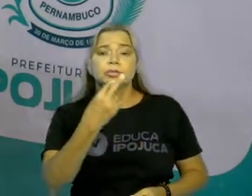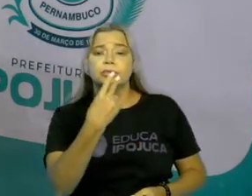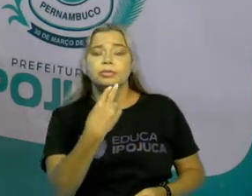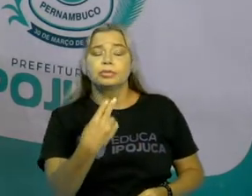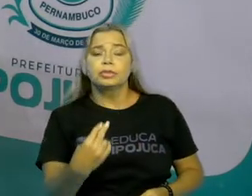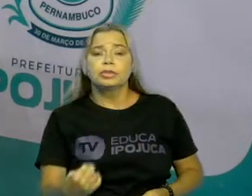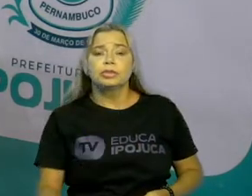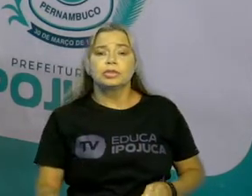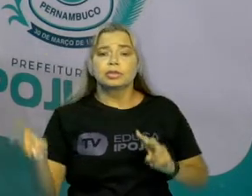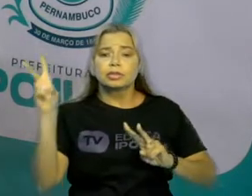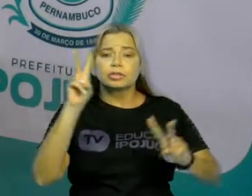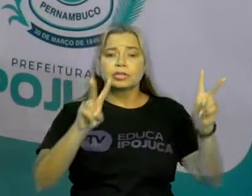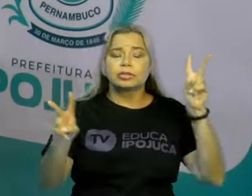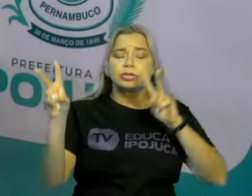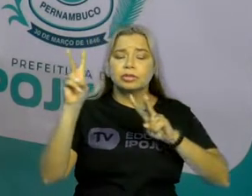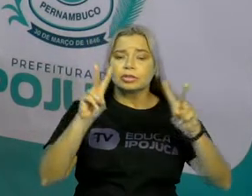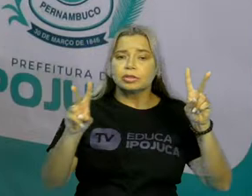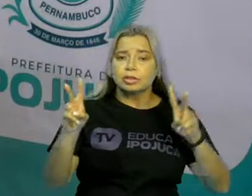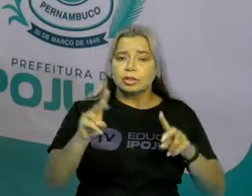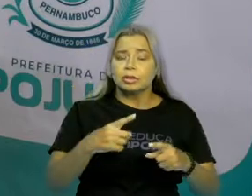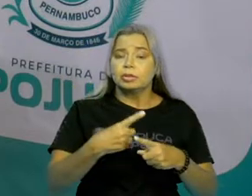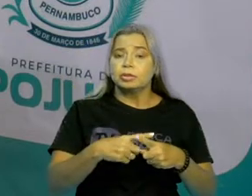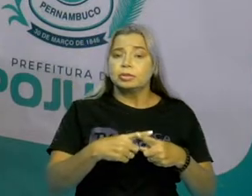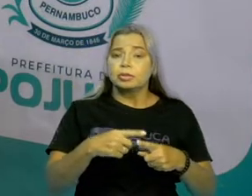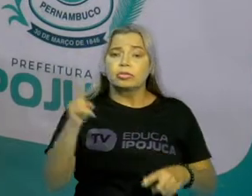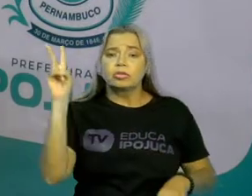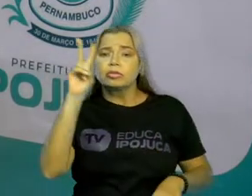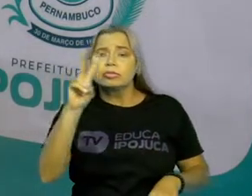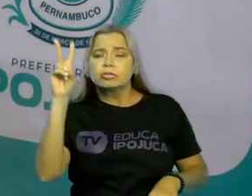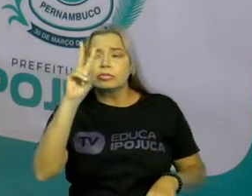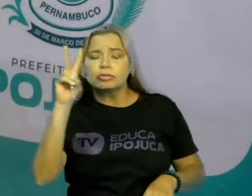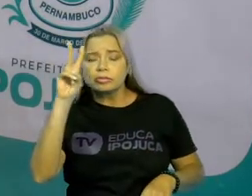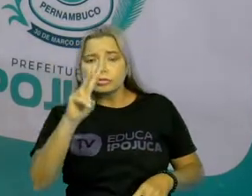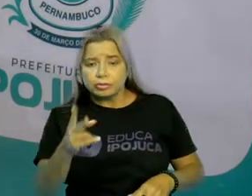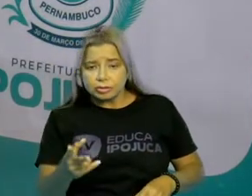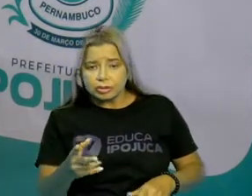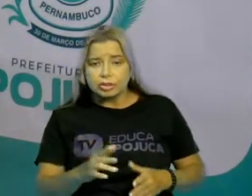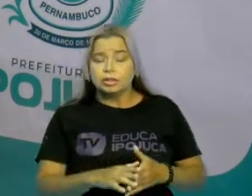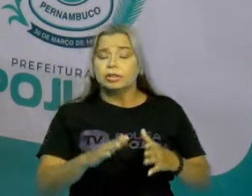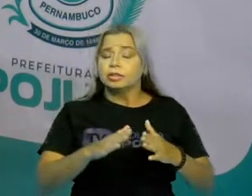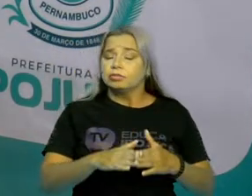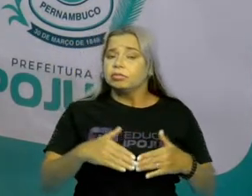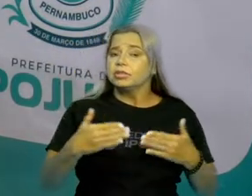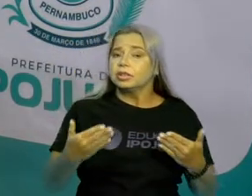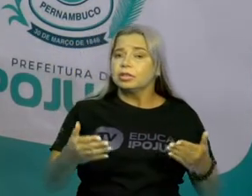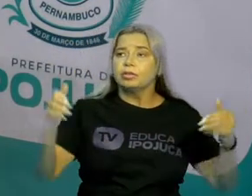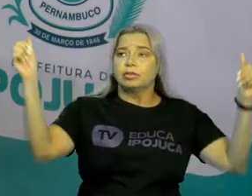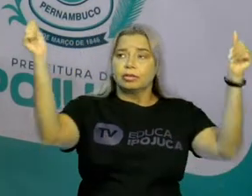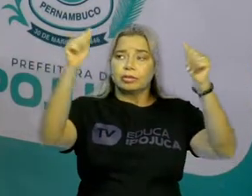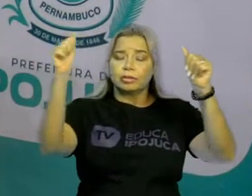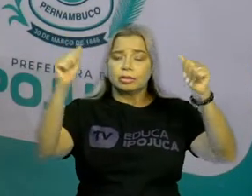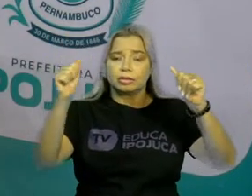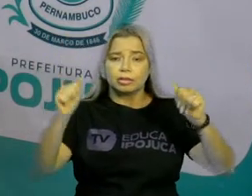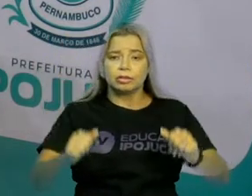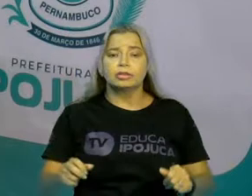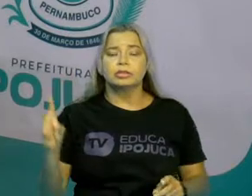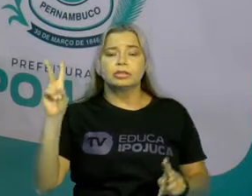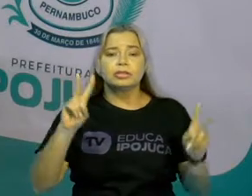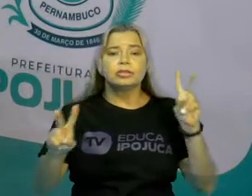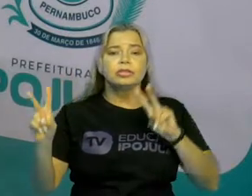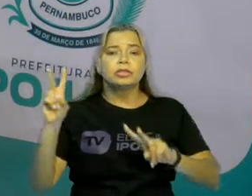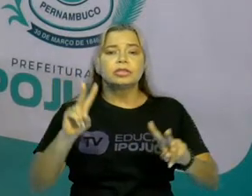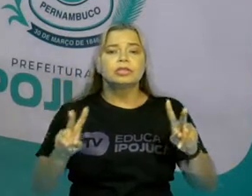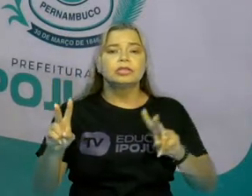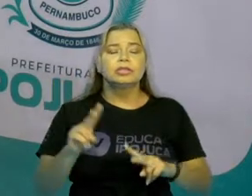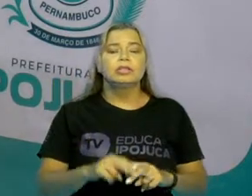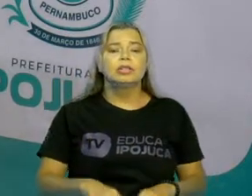aquilo que a gente enxerga, vê, ela se trata de uma arte visual, porque compõe-se dos elementos